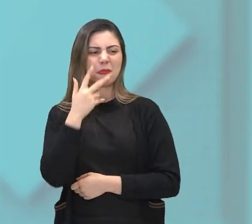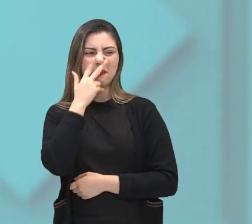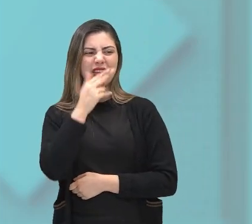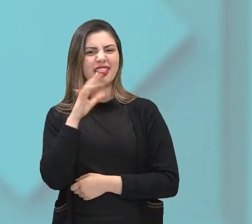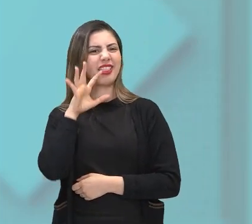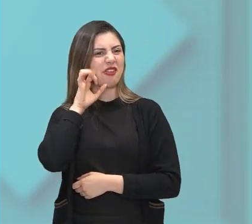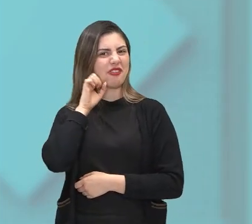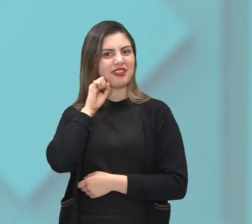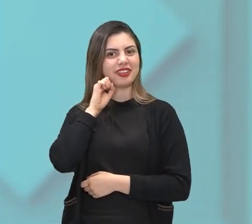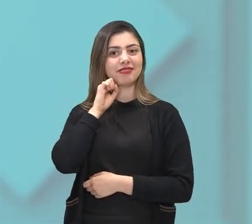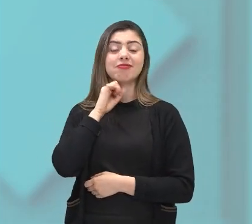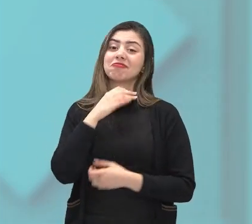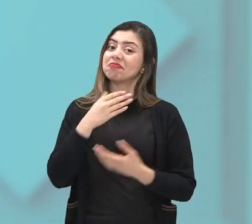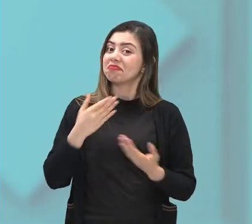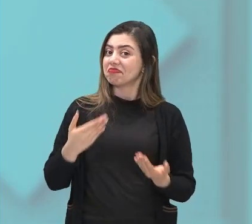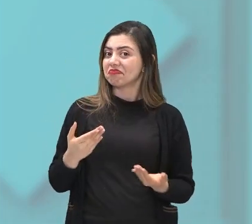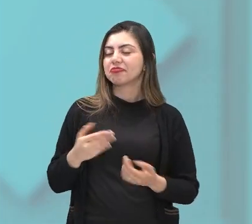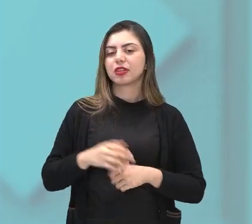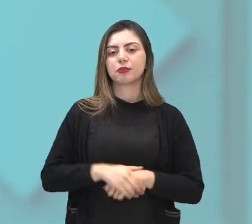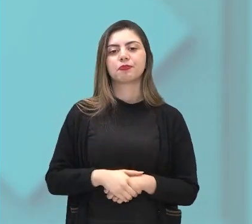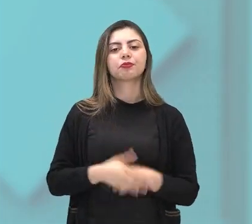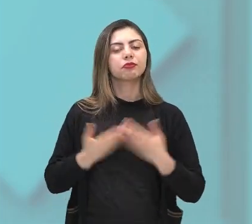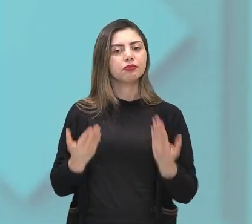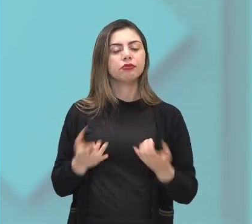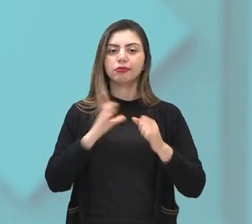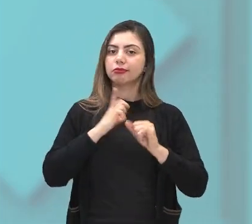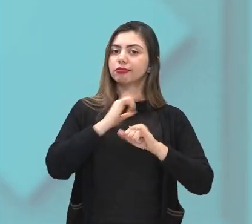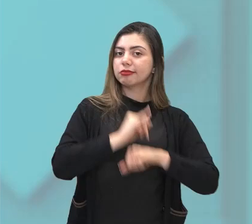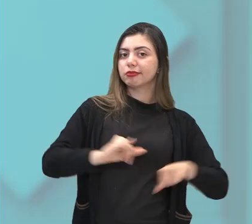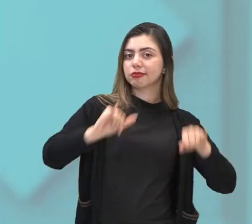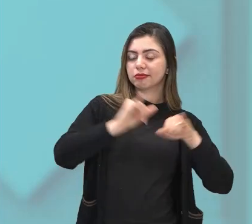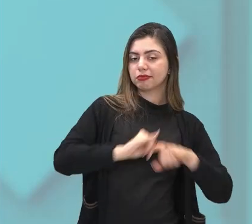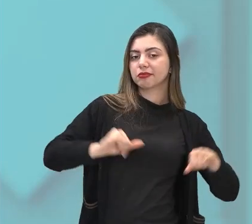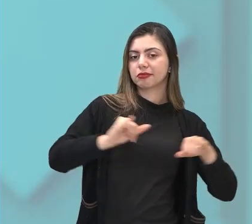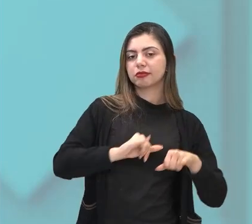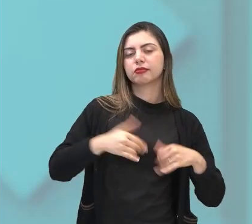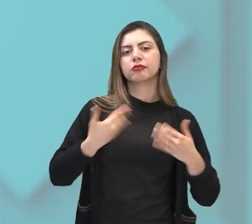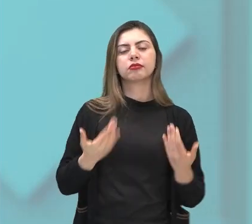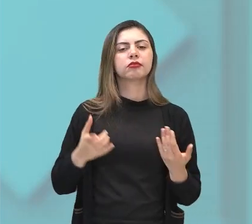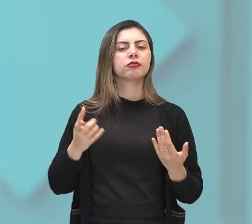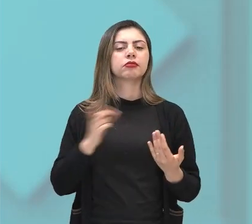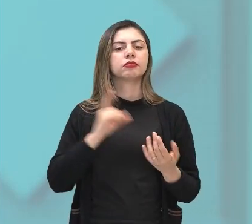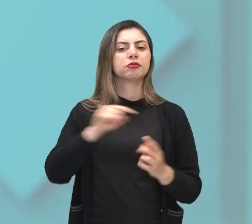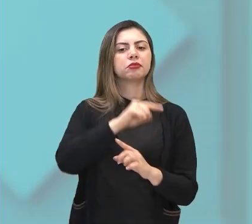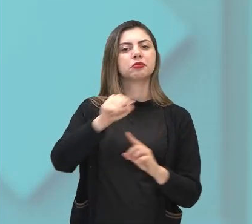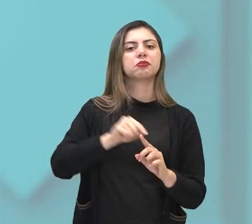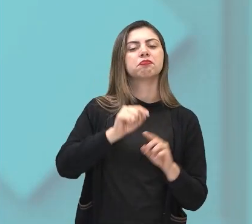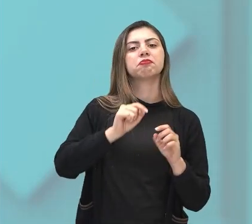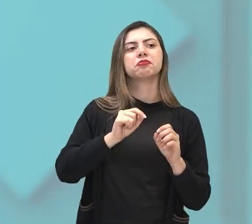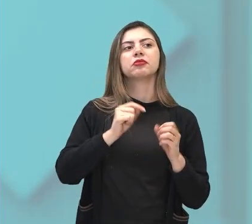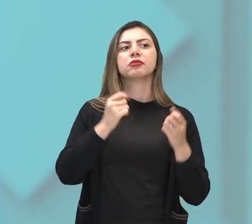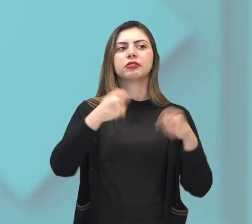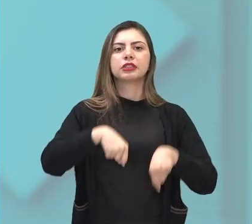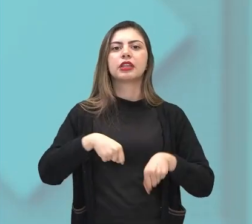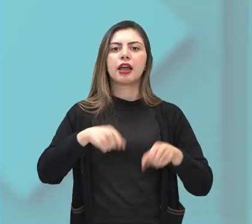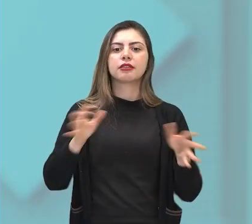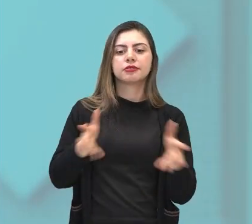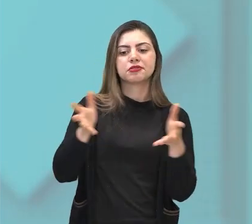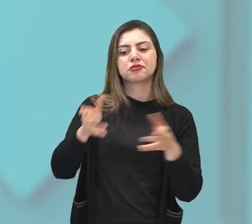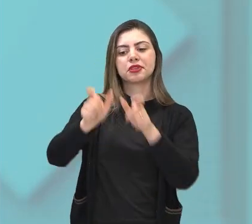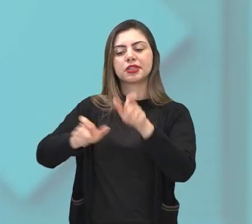e tá mesmo gente então a publicidade ela impulsiona o consumismo e consequentemente o